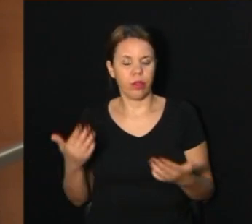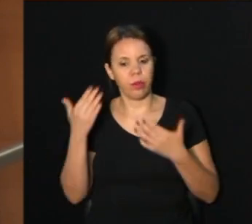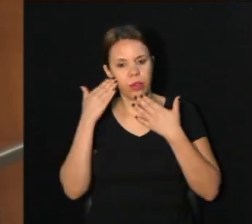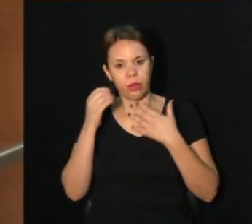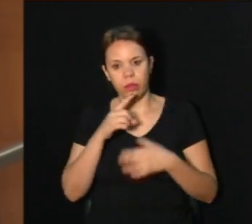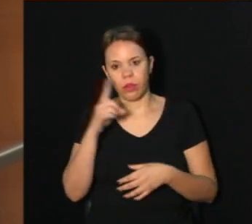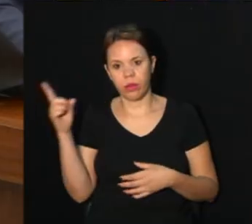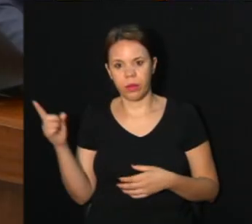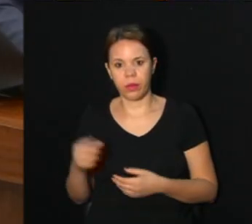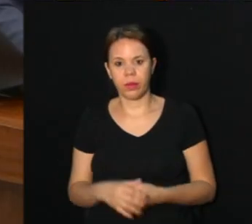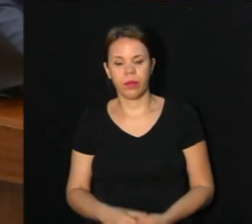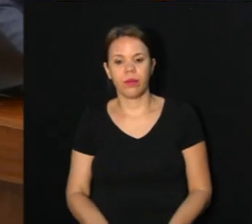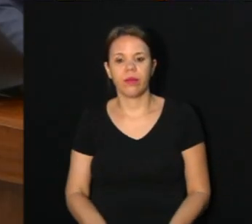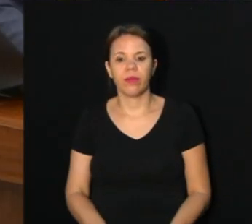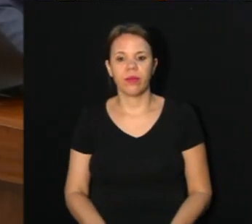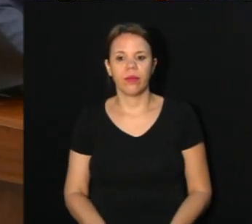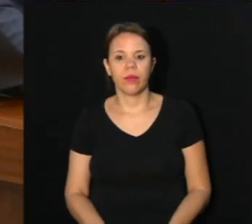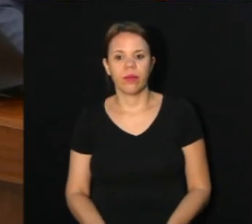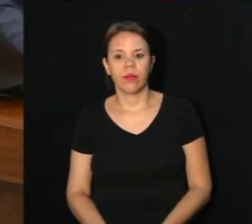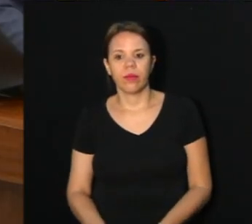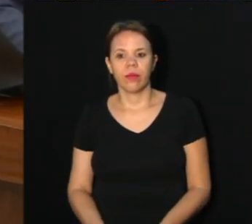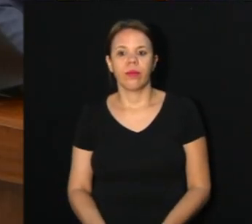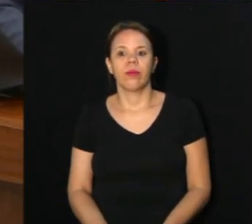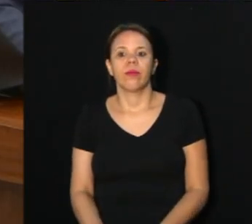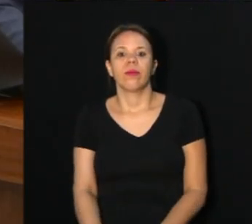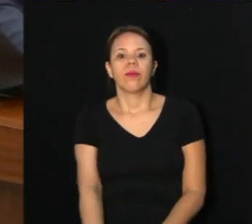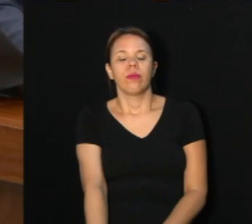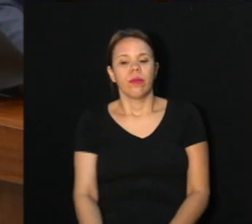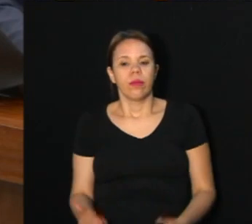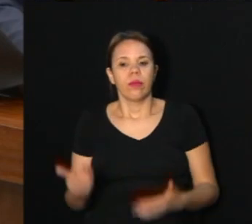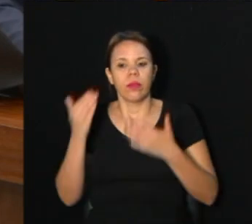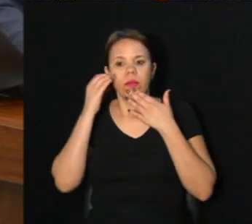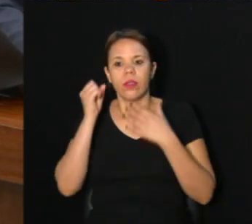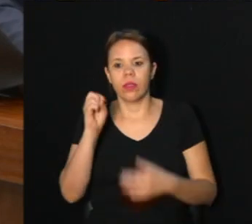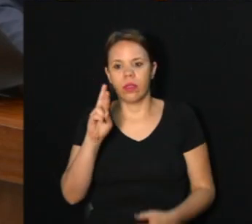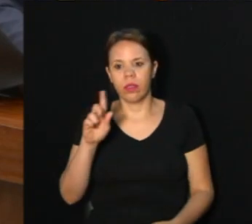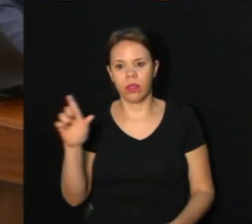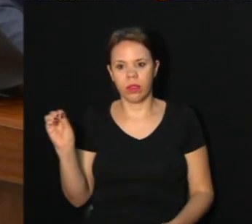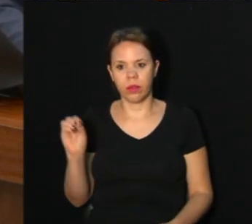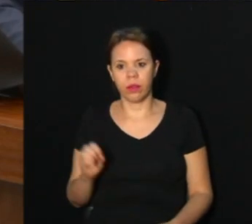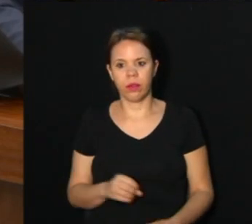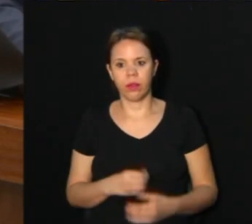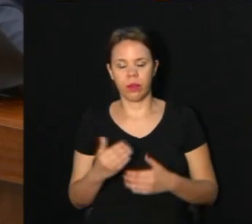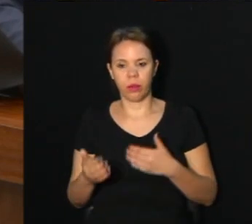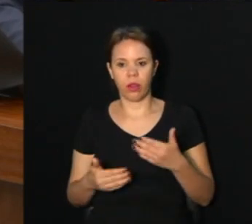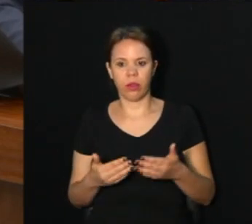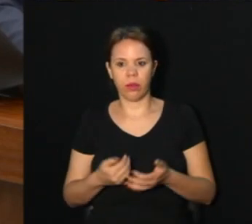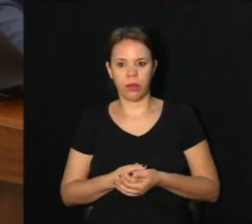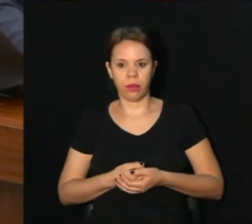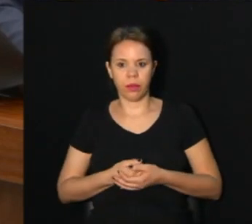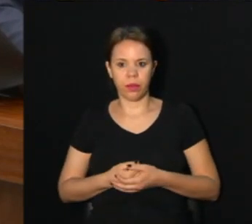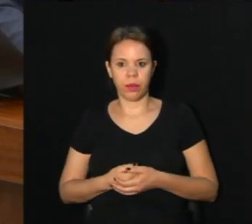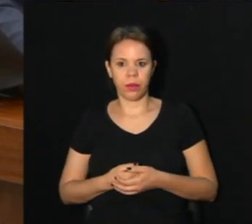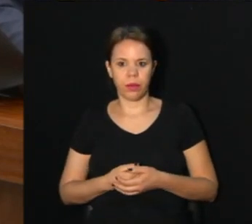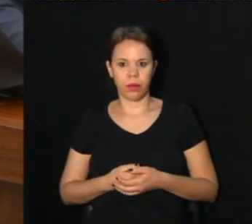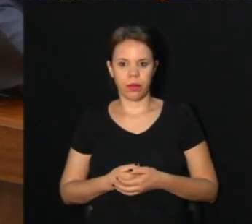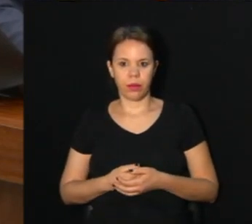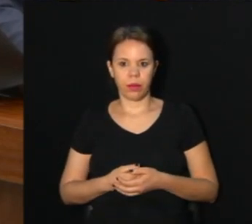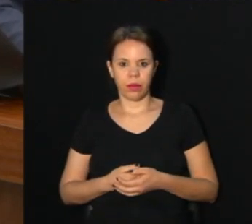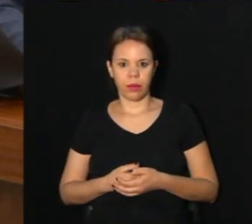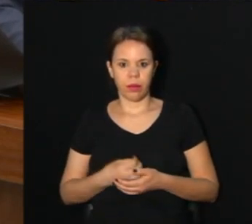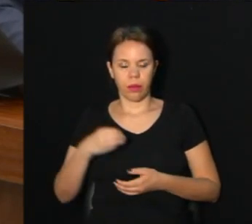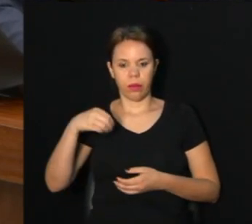dia. Agradeço ao Sérgio Gonçalves. O próximo, o senhor